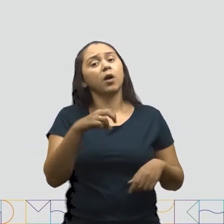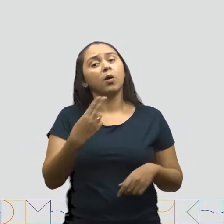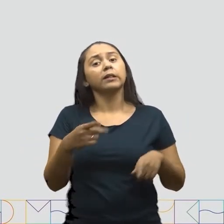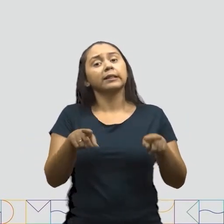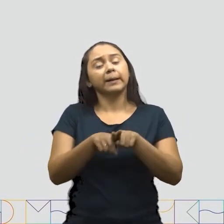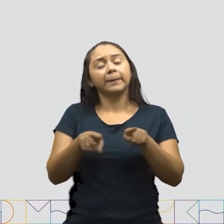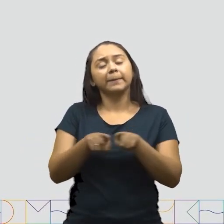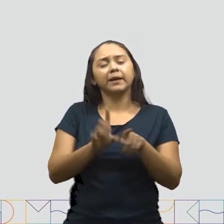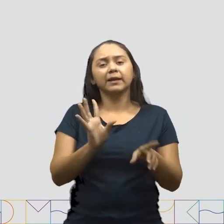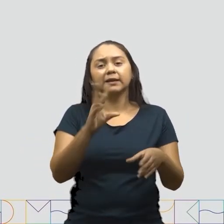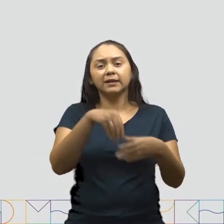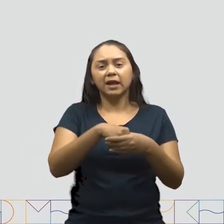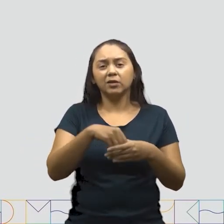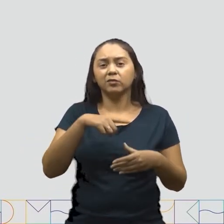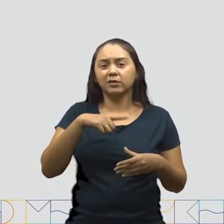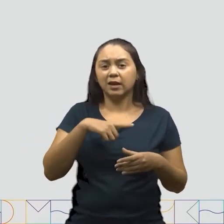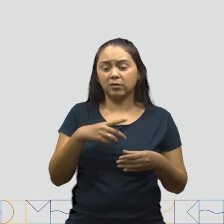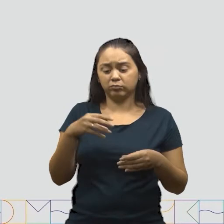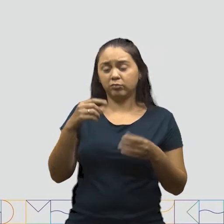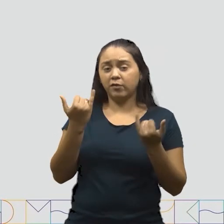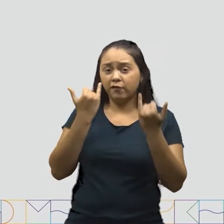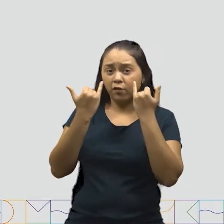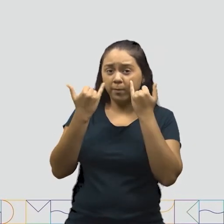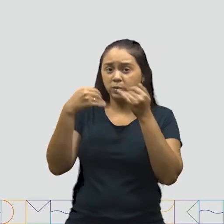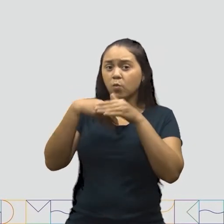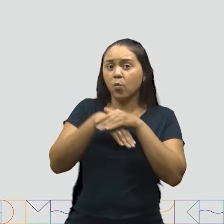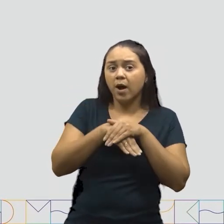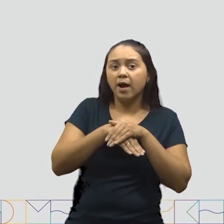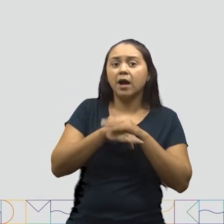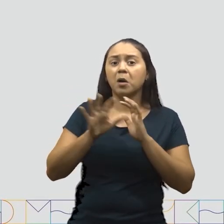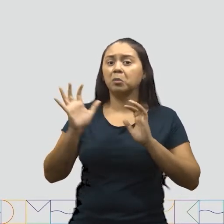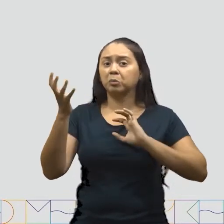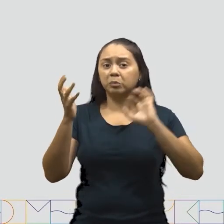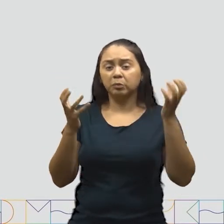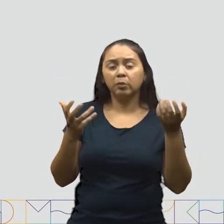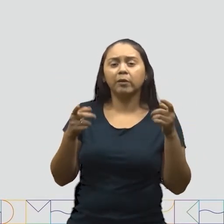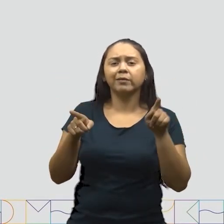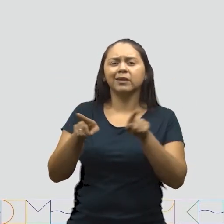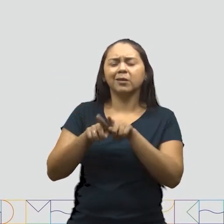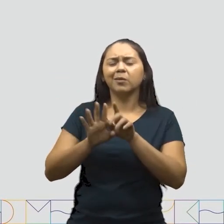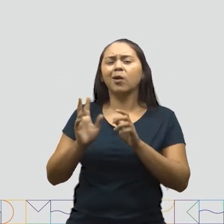o armazenamento de informações e fatos obtidos através de